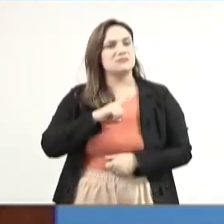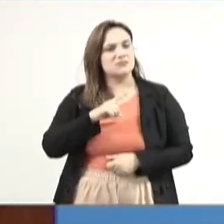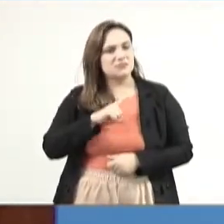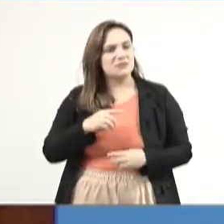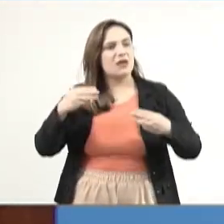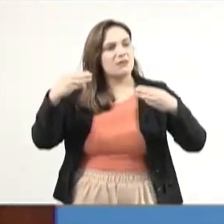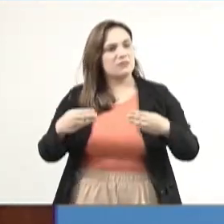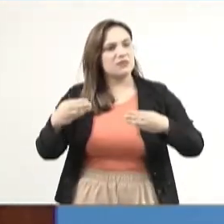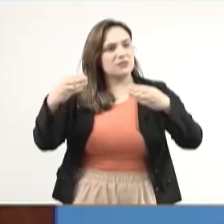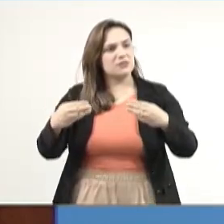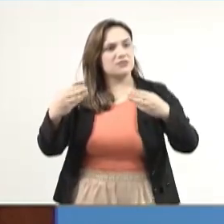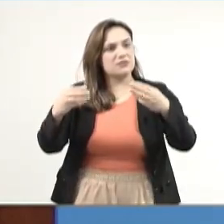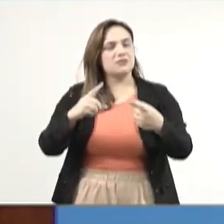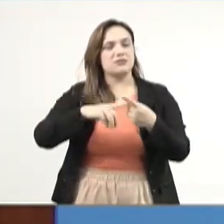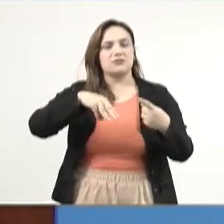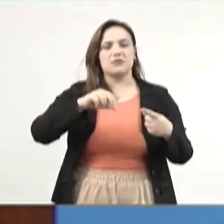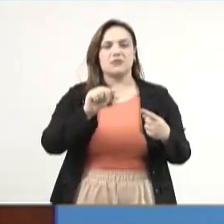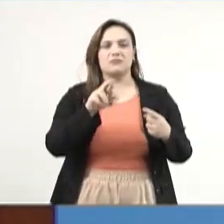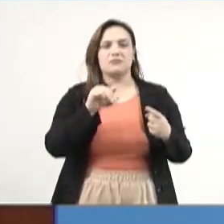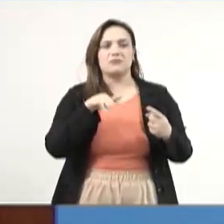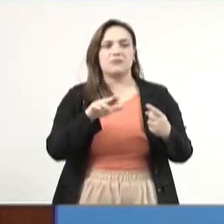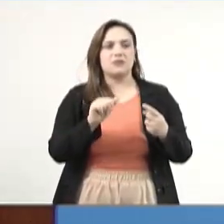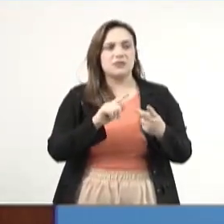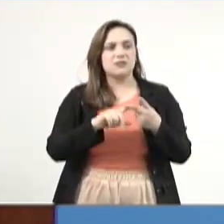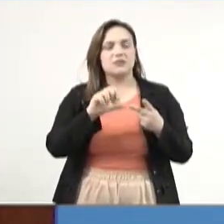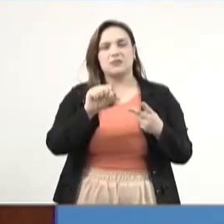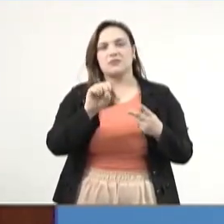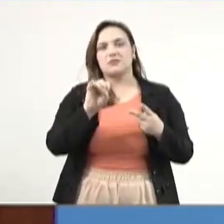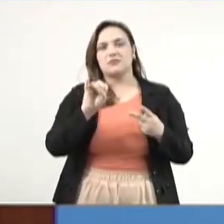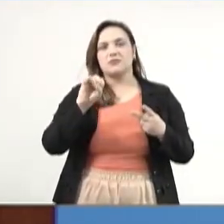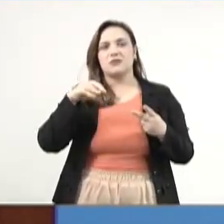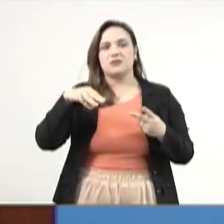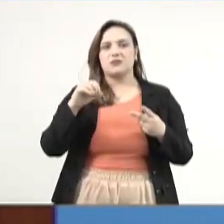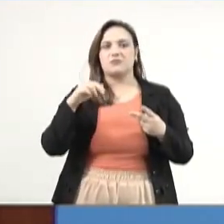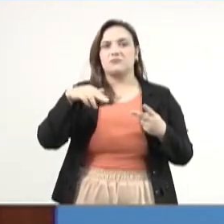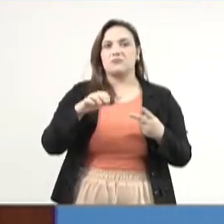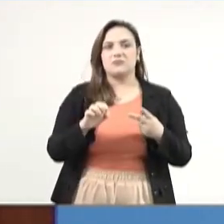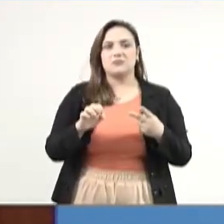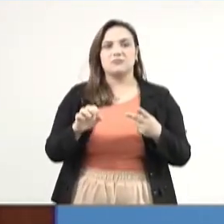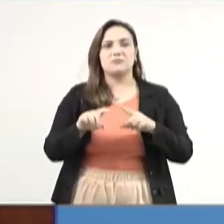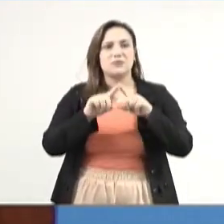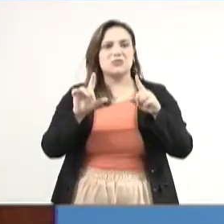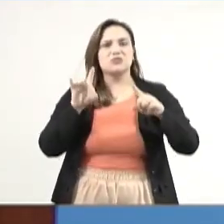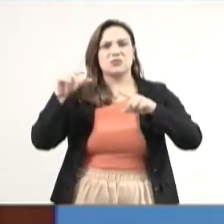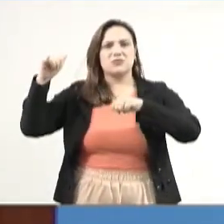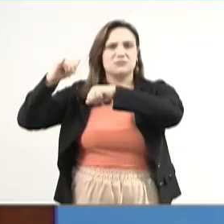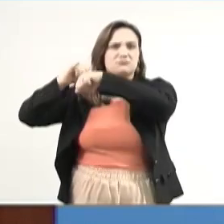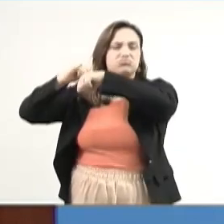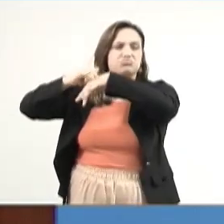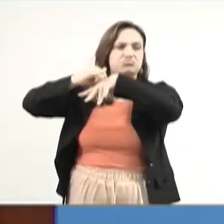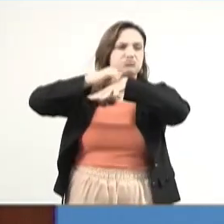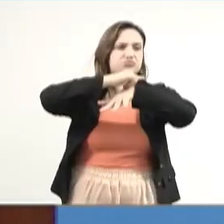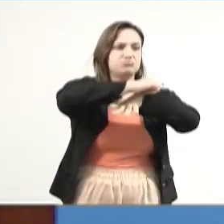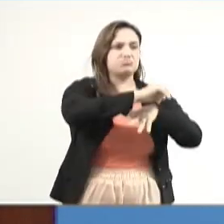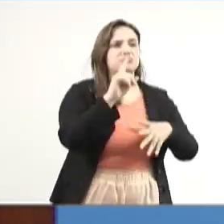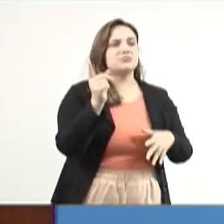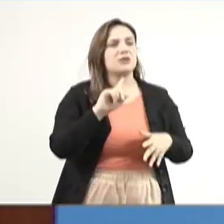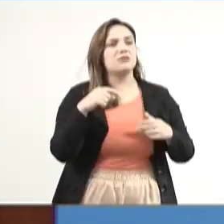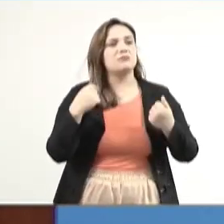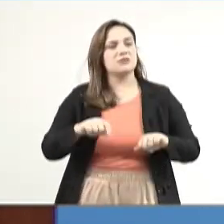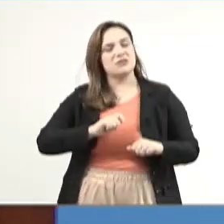ministros, a ministra Marina, a ministra Simone, mas muito mais do que sobrevoo. A gente precisa ter